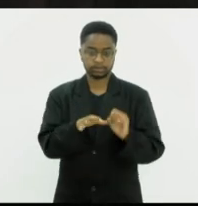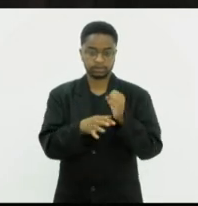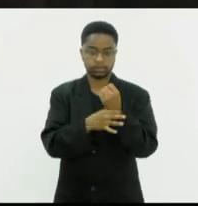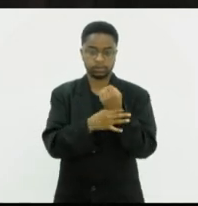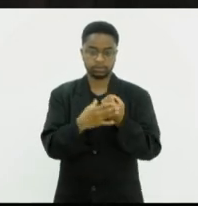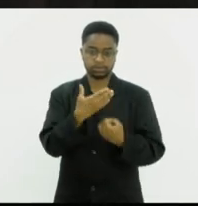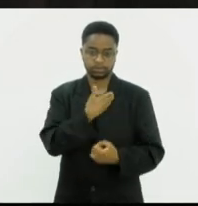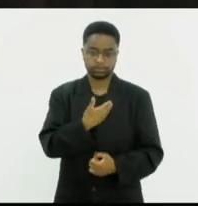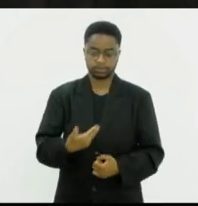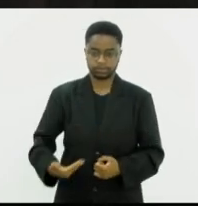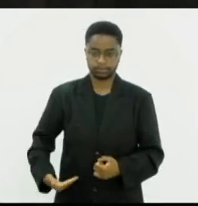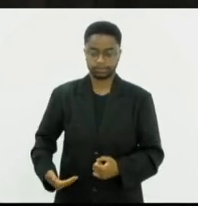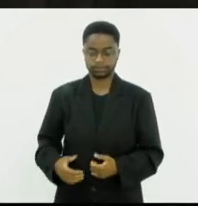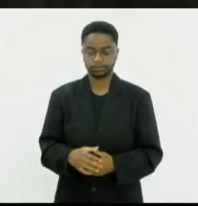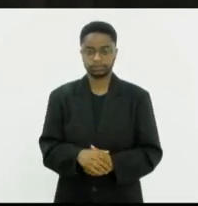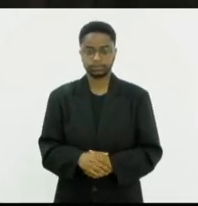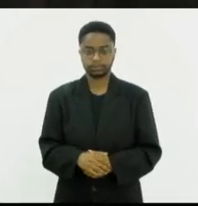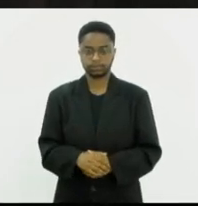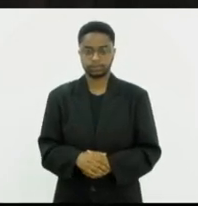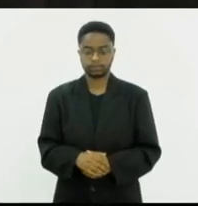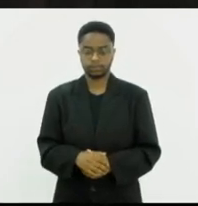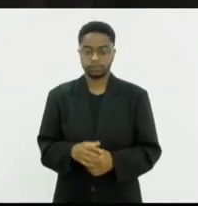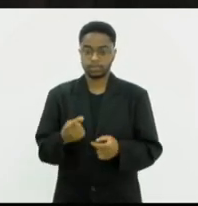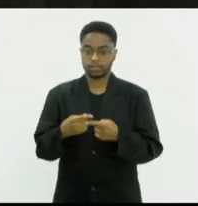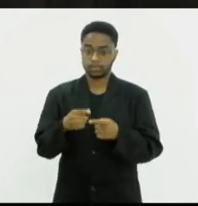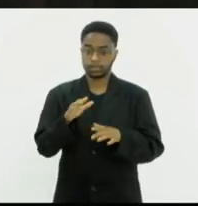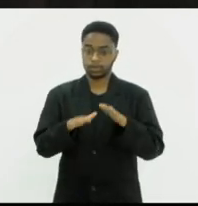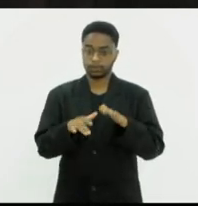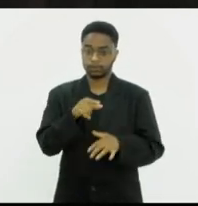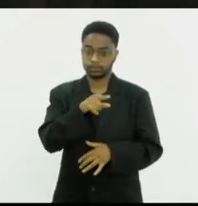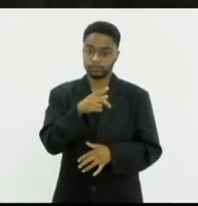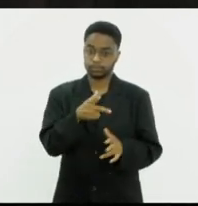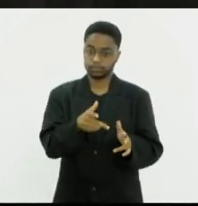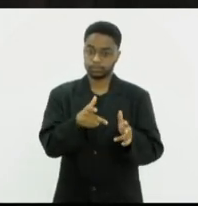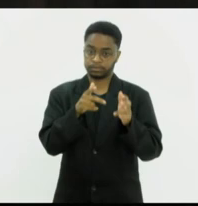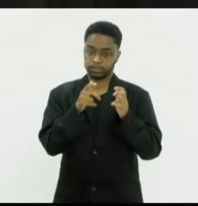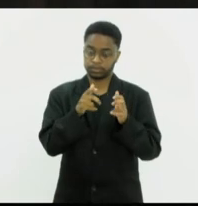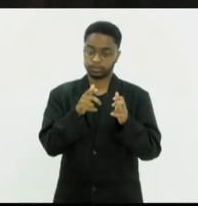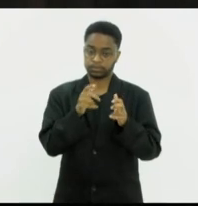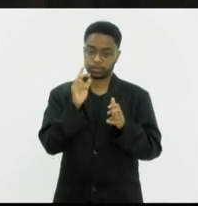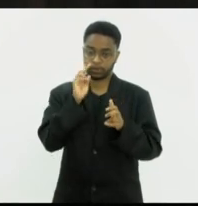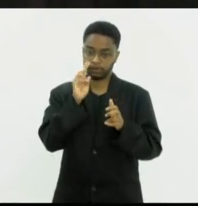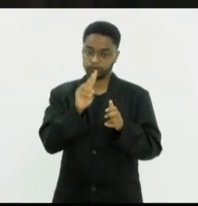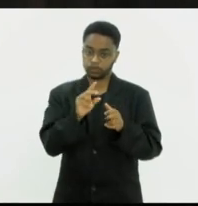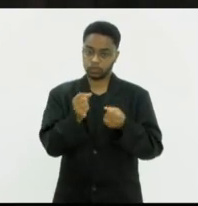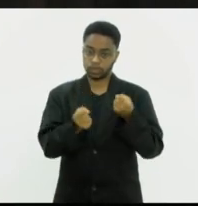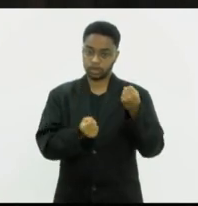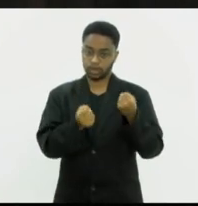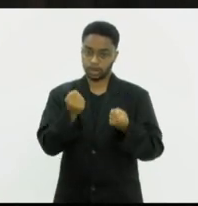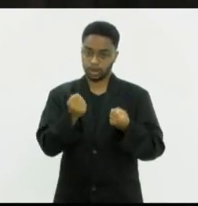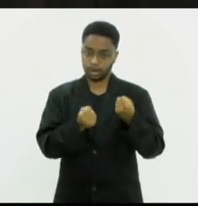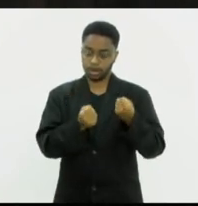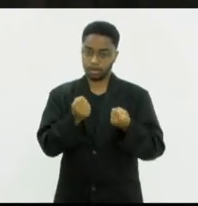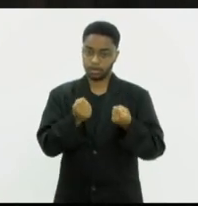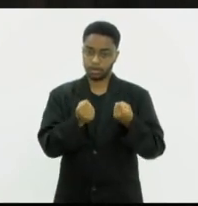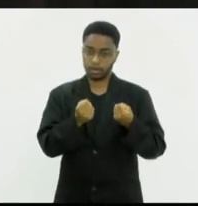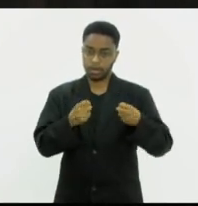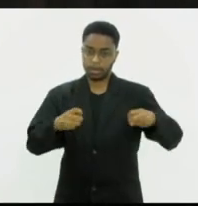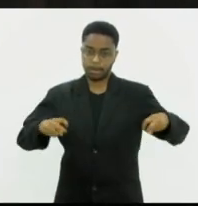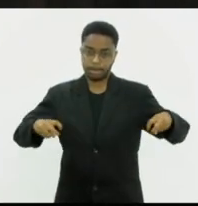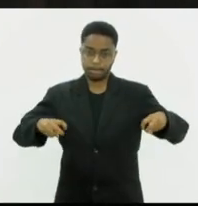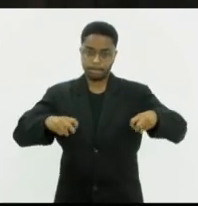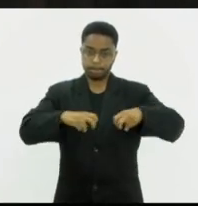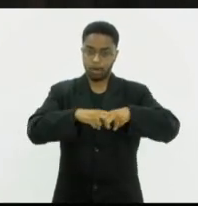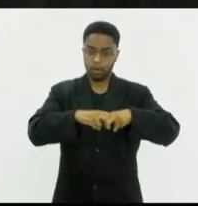pública. Vossa Excelência deve ter visto um carro emparelhar com outro